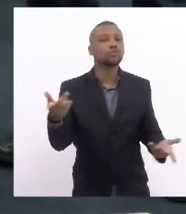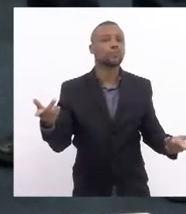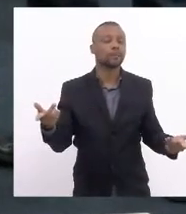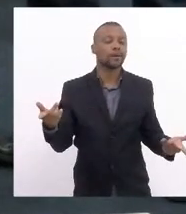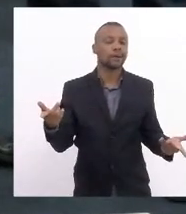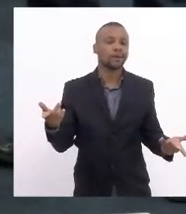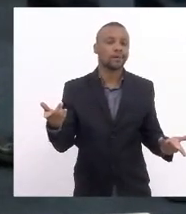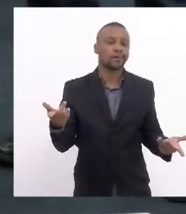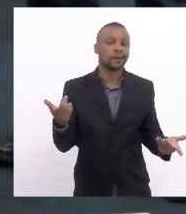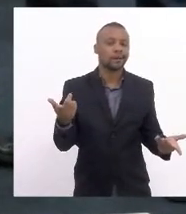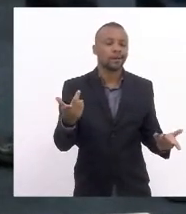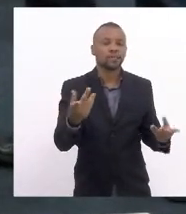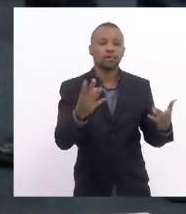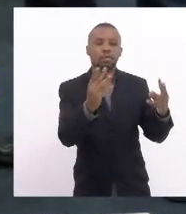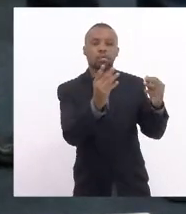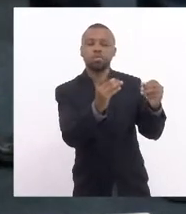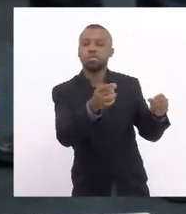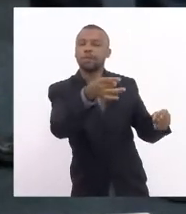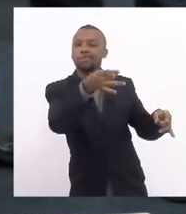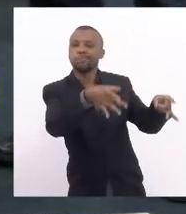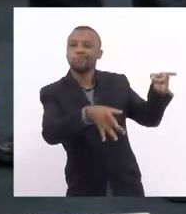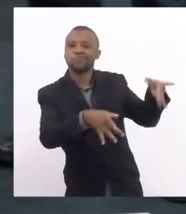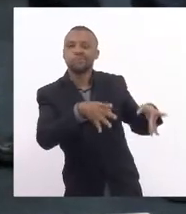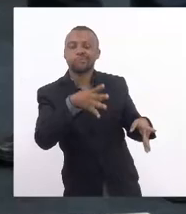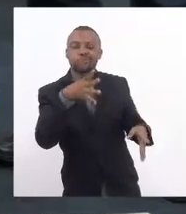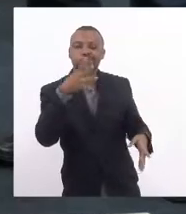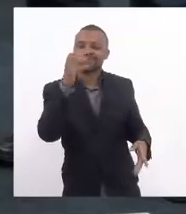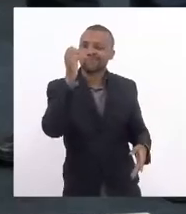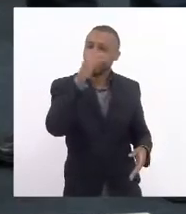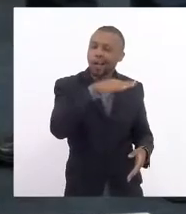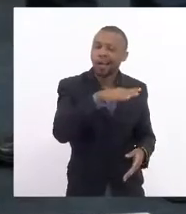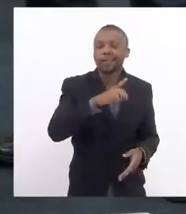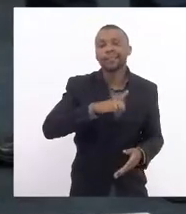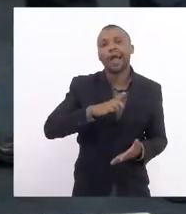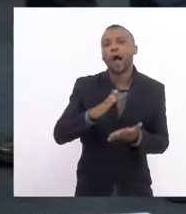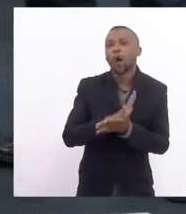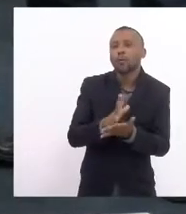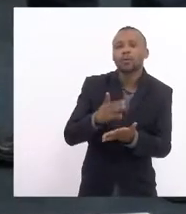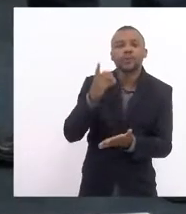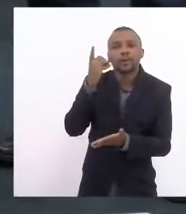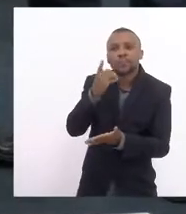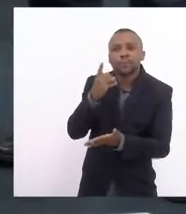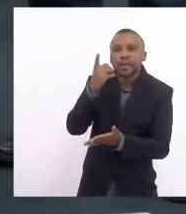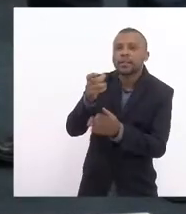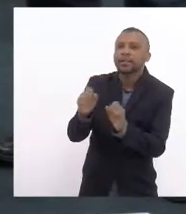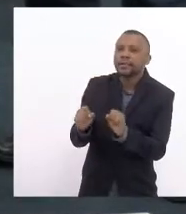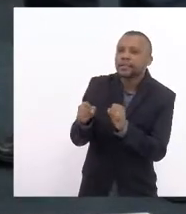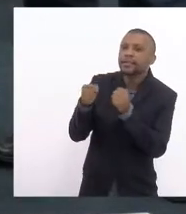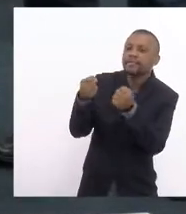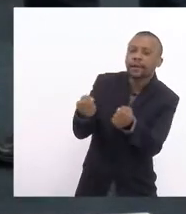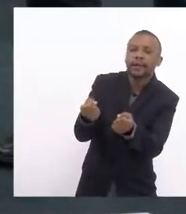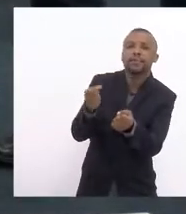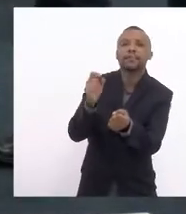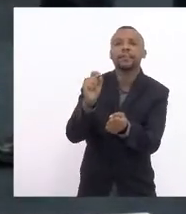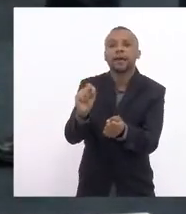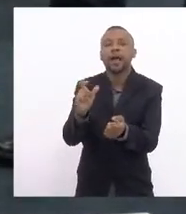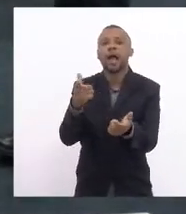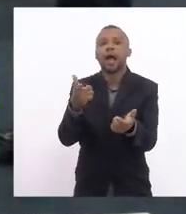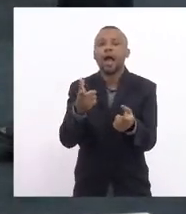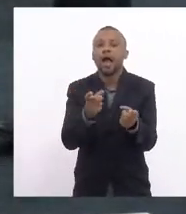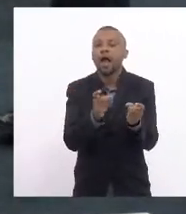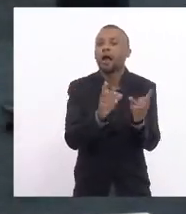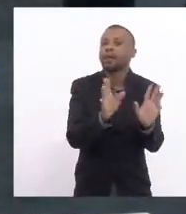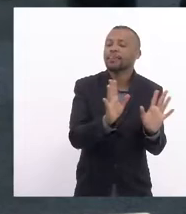num estado de degradação. Ah, mas tem deputados que defendem a desapropriação. Isso é uma decisão do